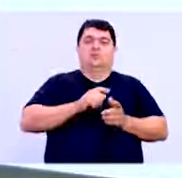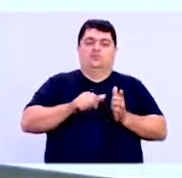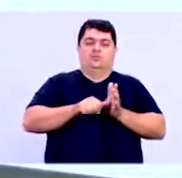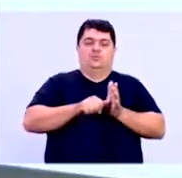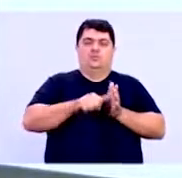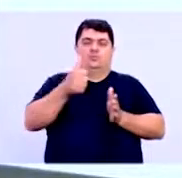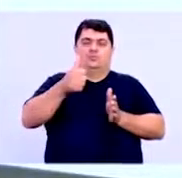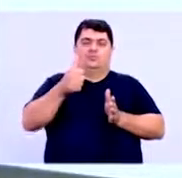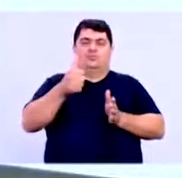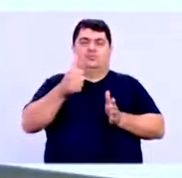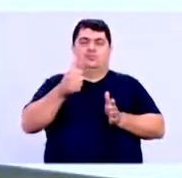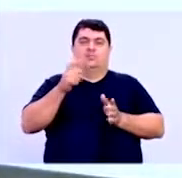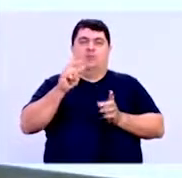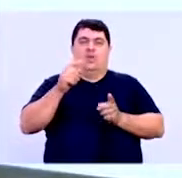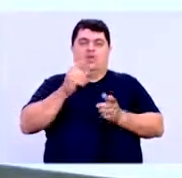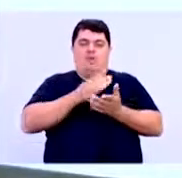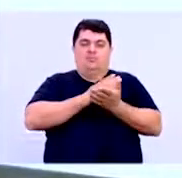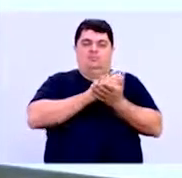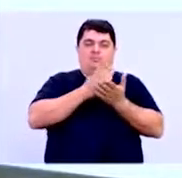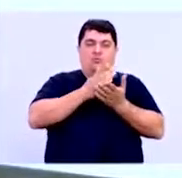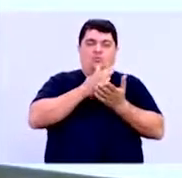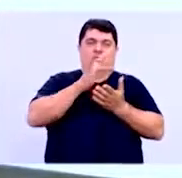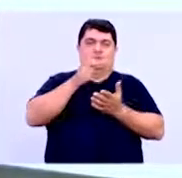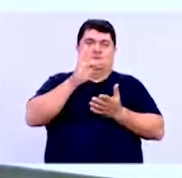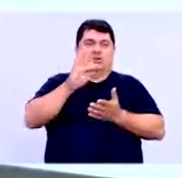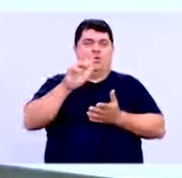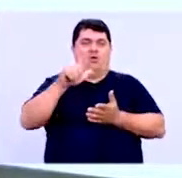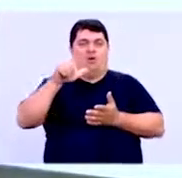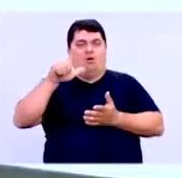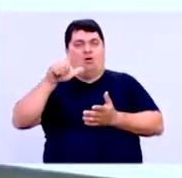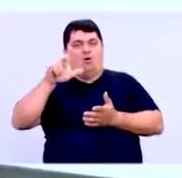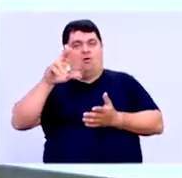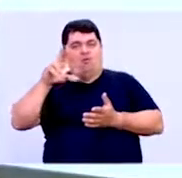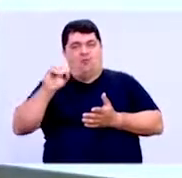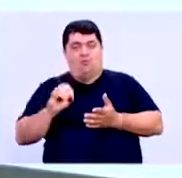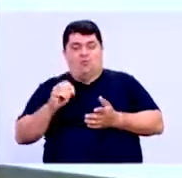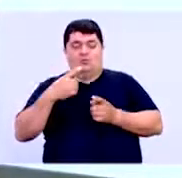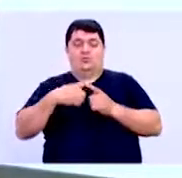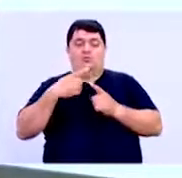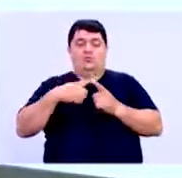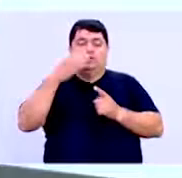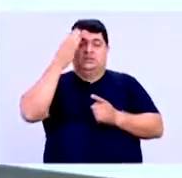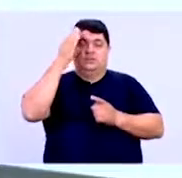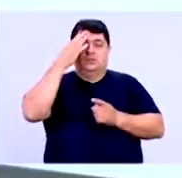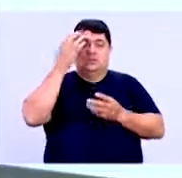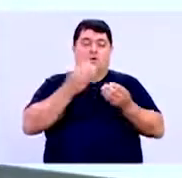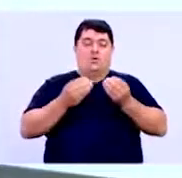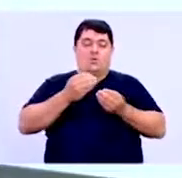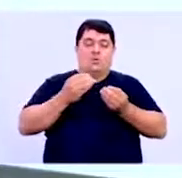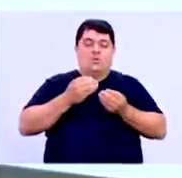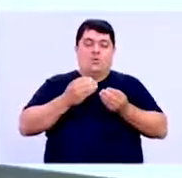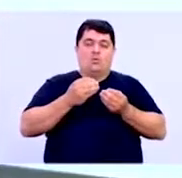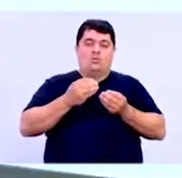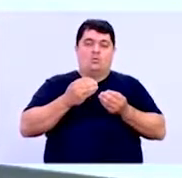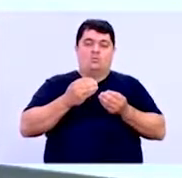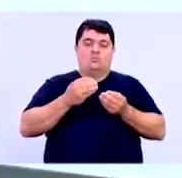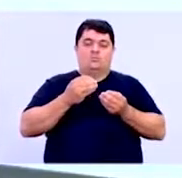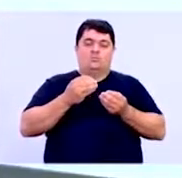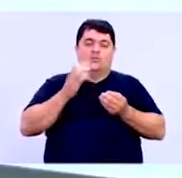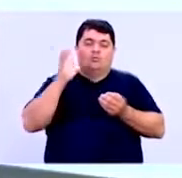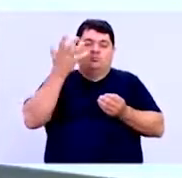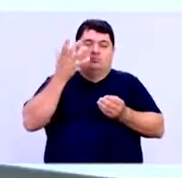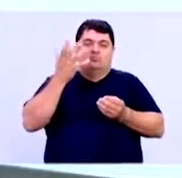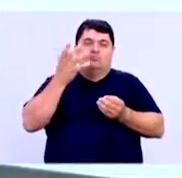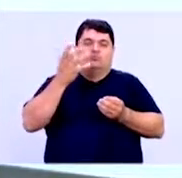contato do dia é abrir o fluxo de caixa para entender como foram as entradas e saídas dos dias,